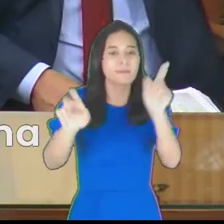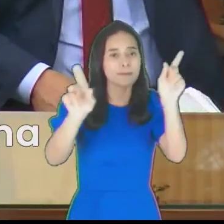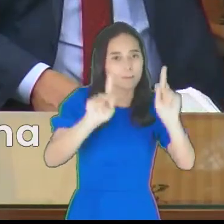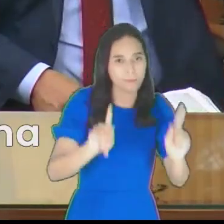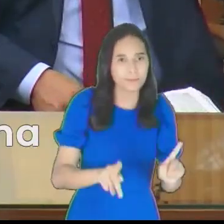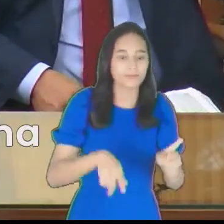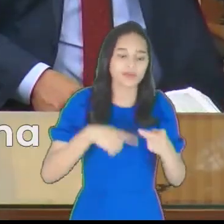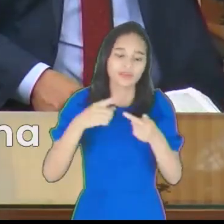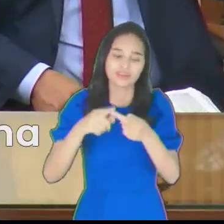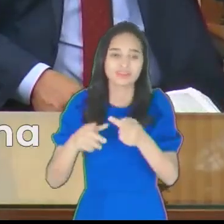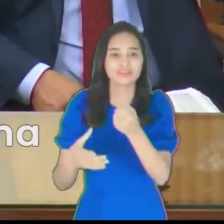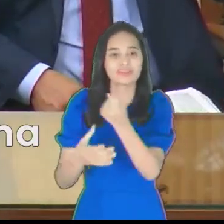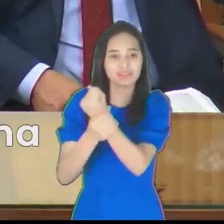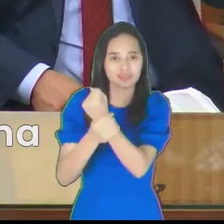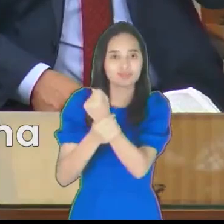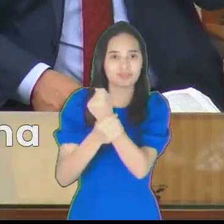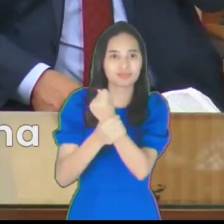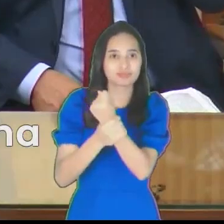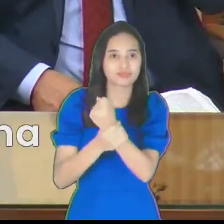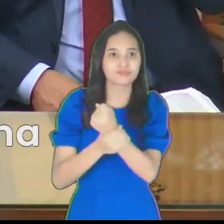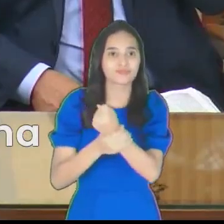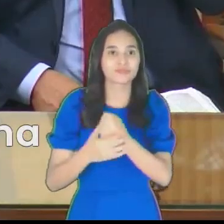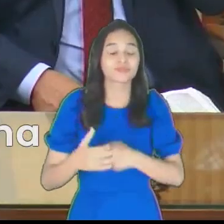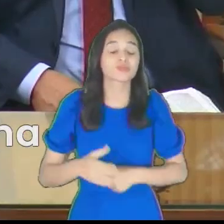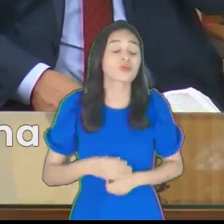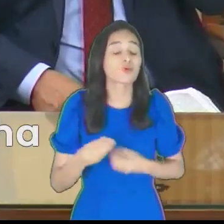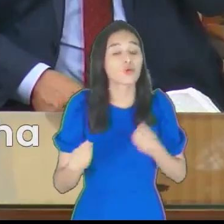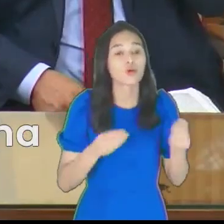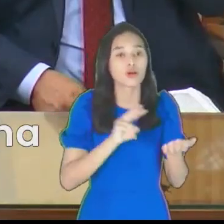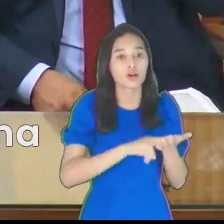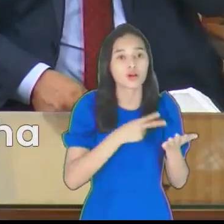hebraico. Como é que diz a Bíblia Viva?